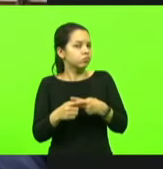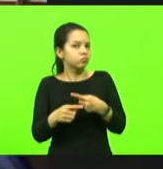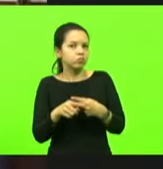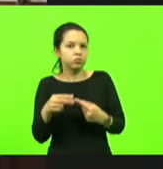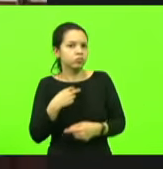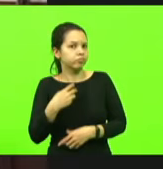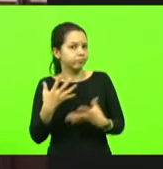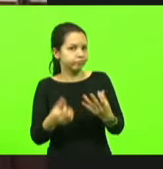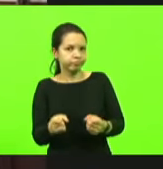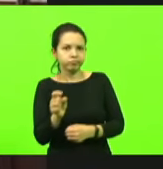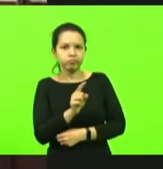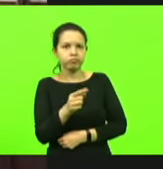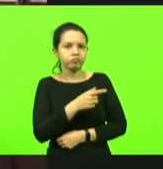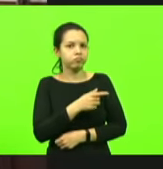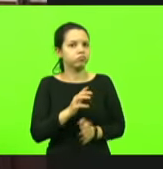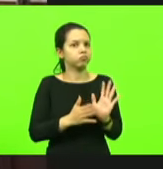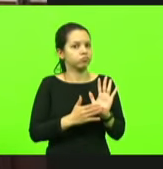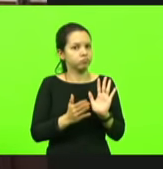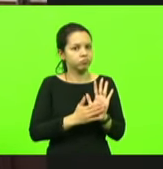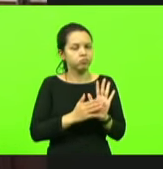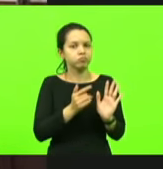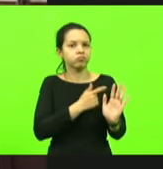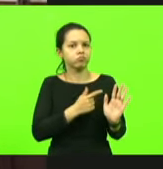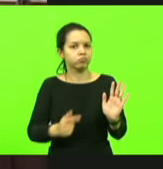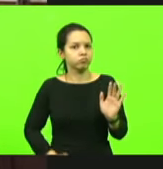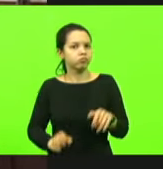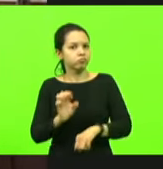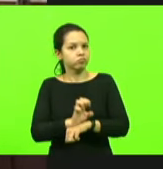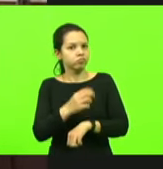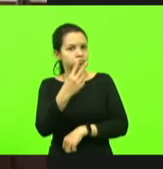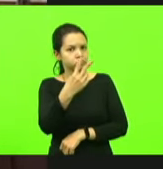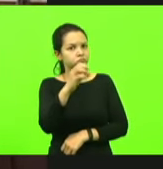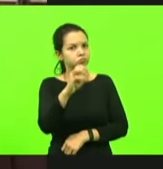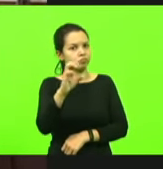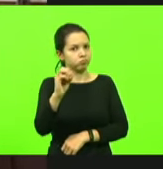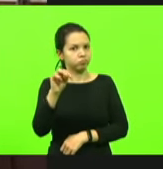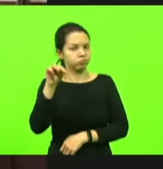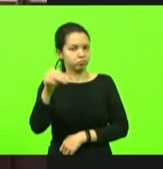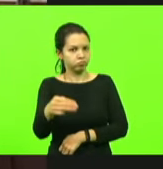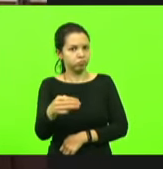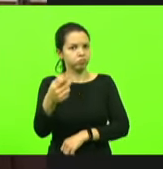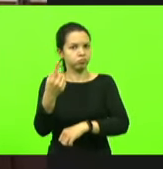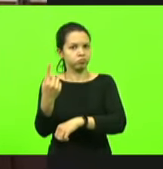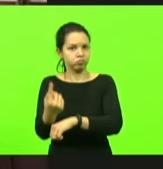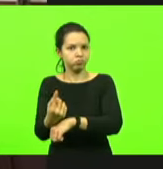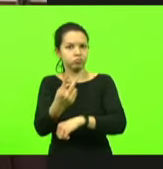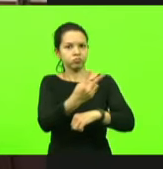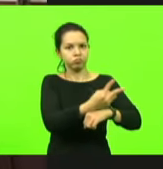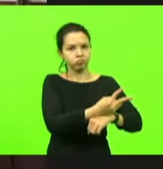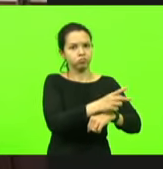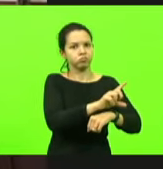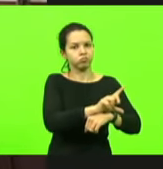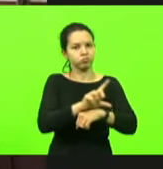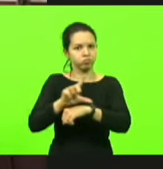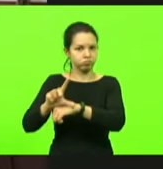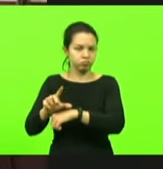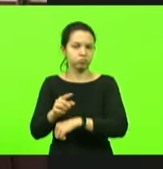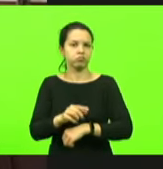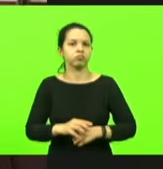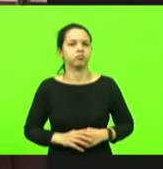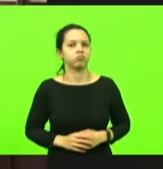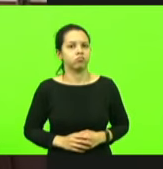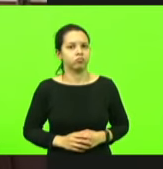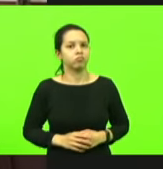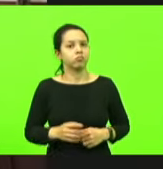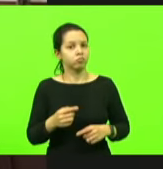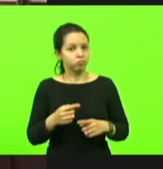a proposta do governo do Estado de colocar os 200 milhões no trecho 1 e 2. De que, mesmo que com esse recurso